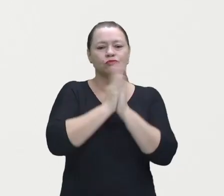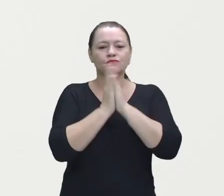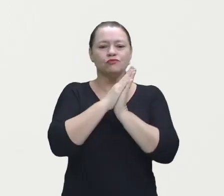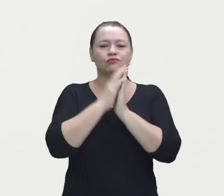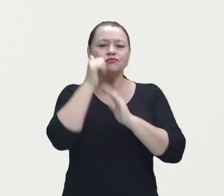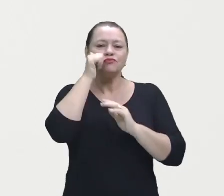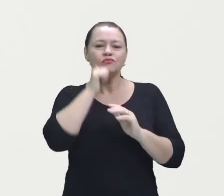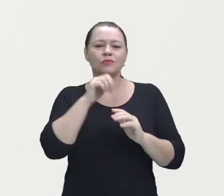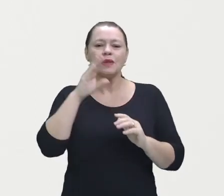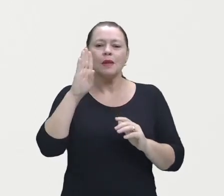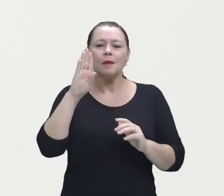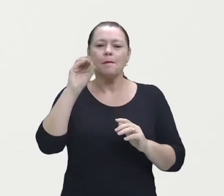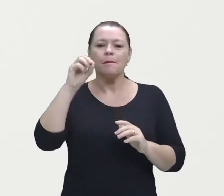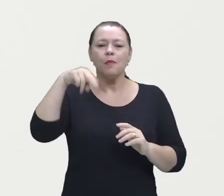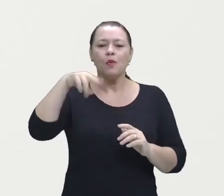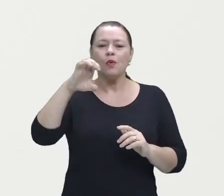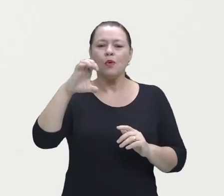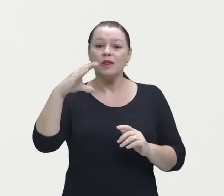Boneca.